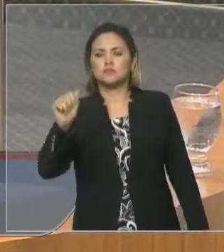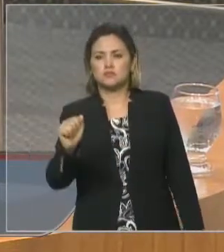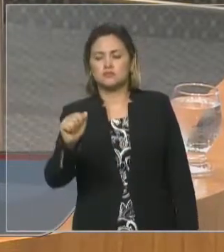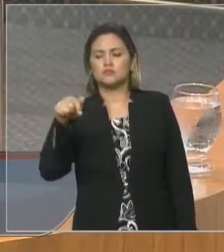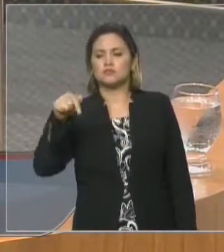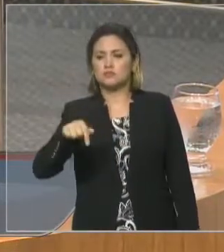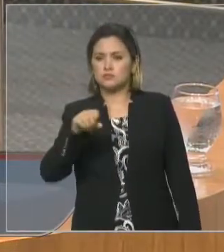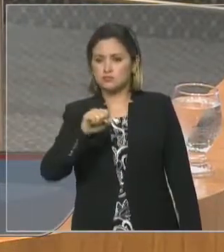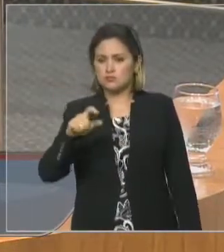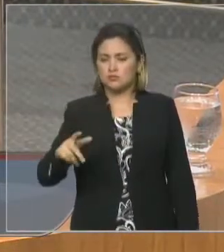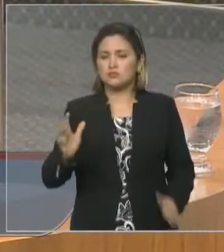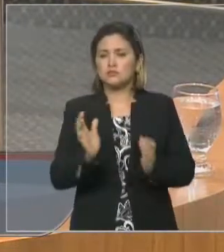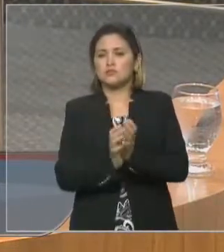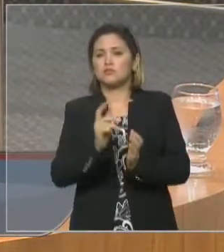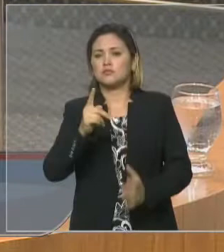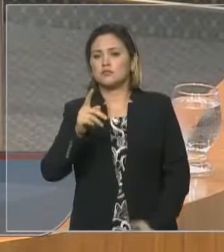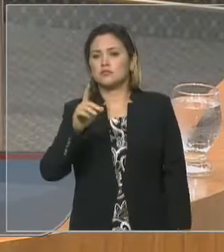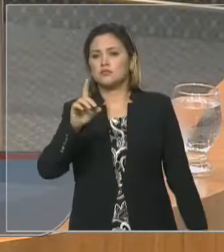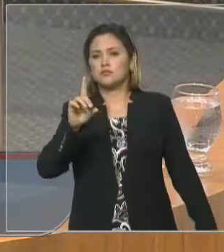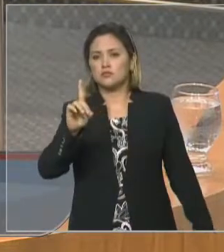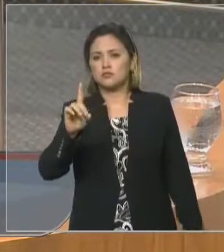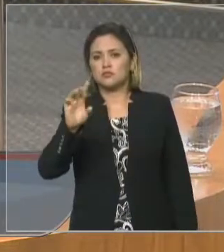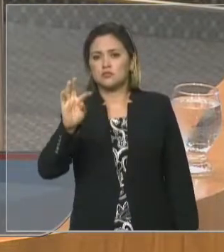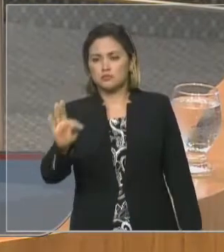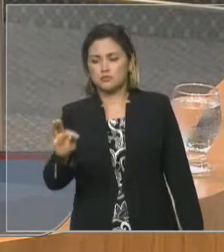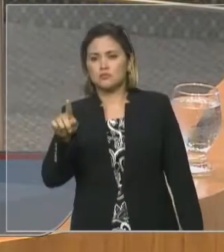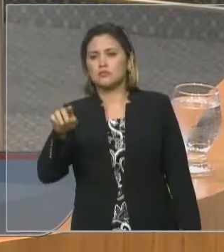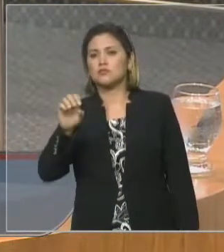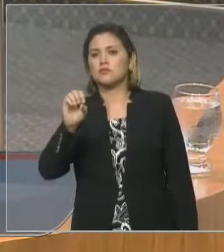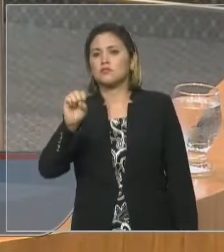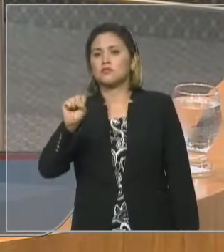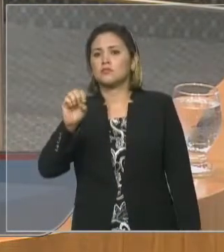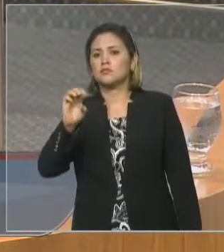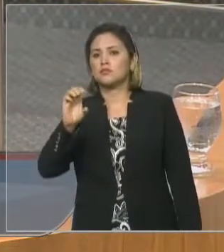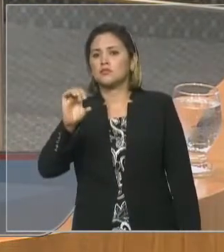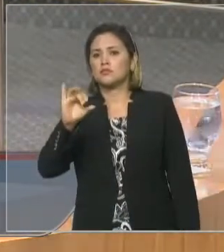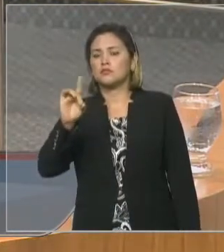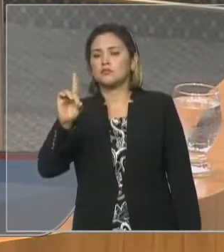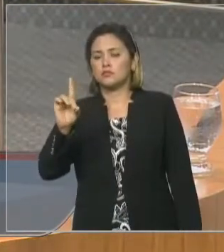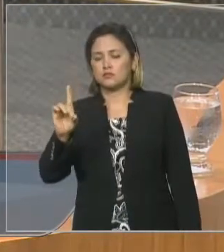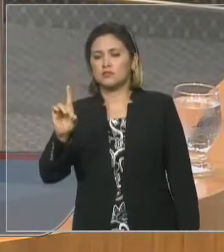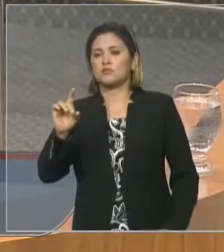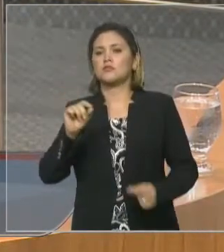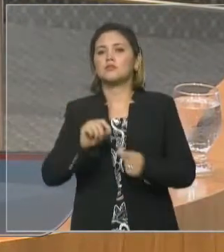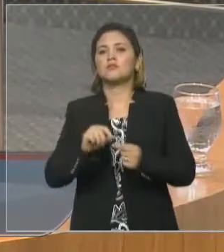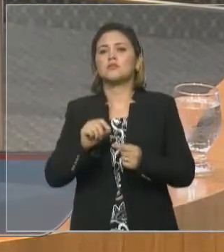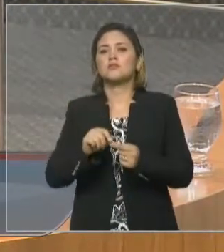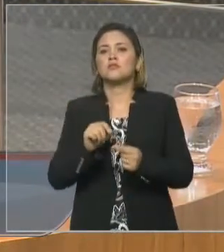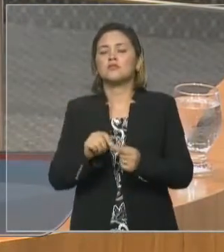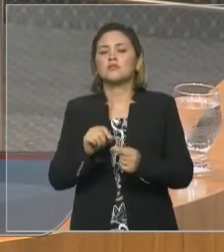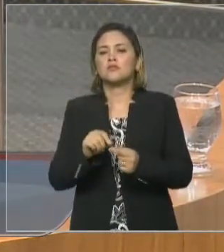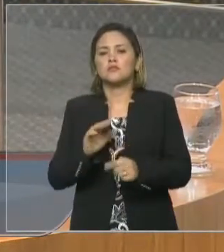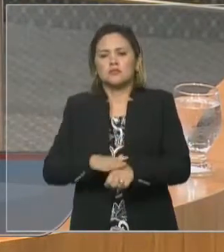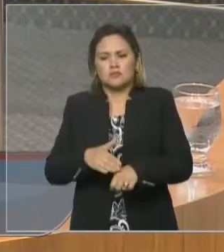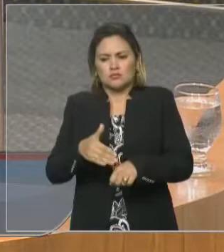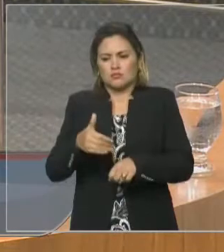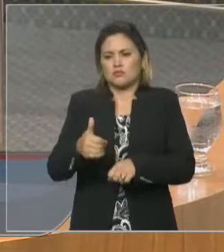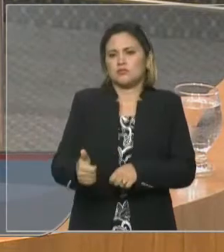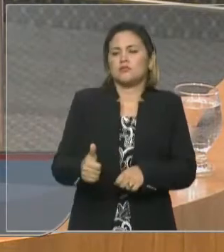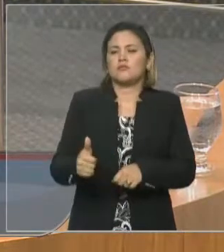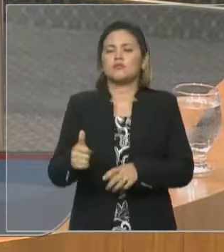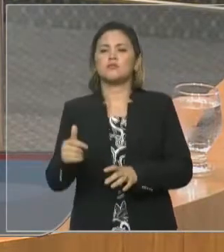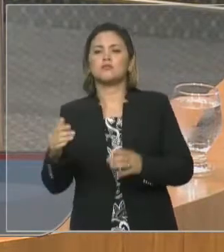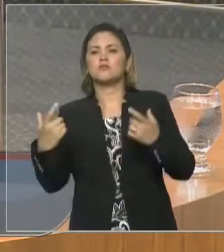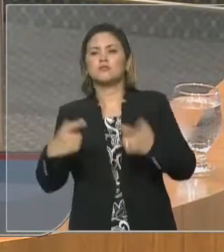partido PDT, lá na CECID, levando também algumas melhorias para o bairro da Liberdade e o bairro da Camboa. Sabemos